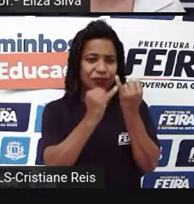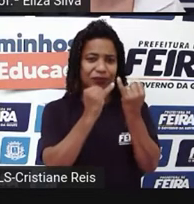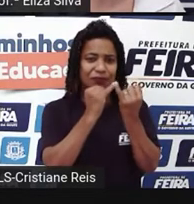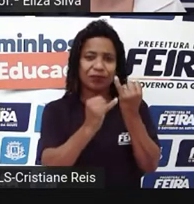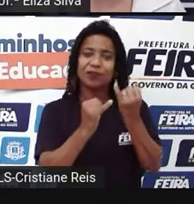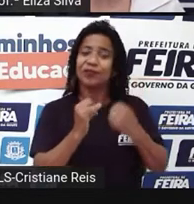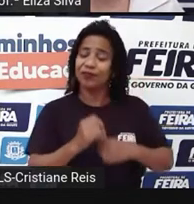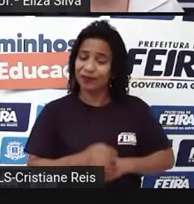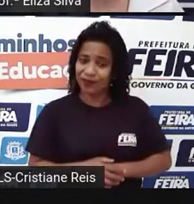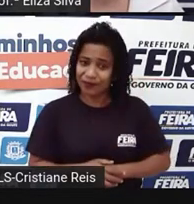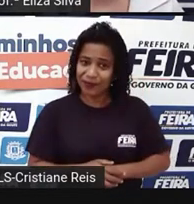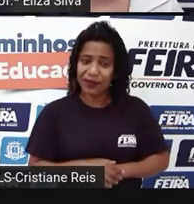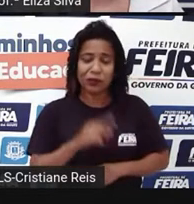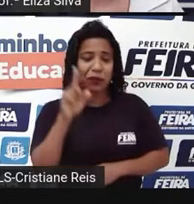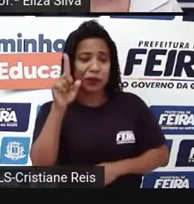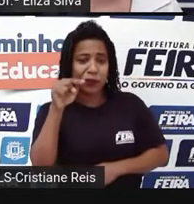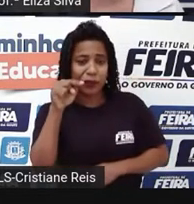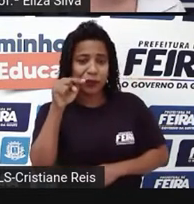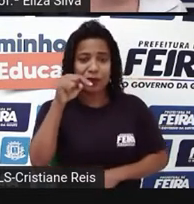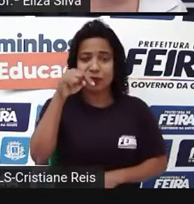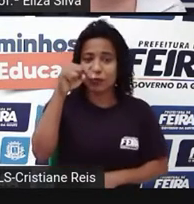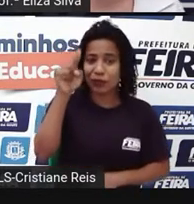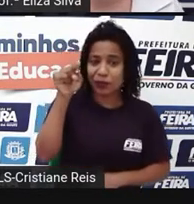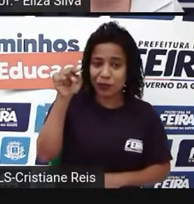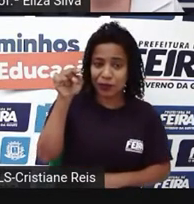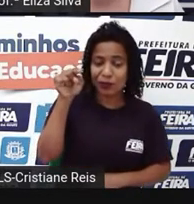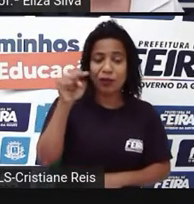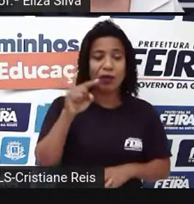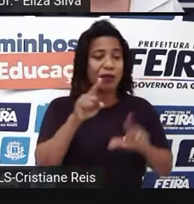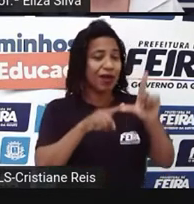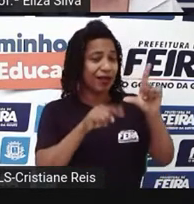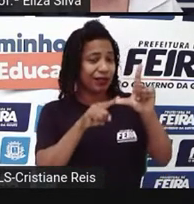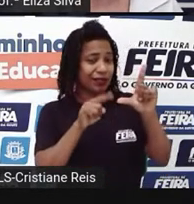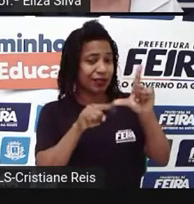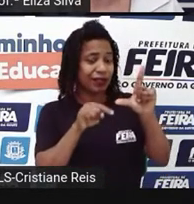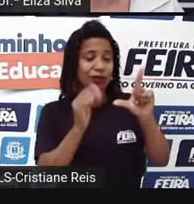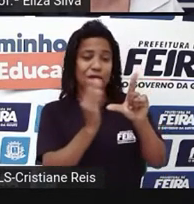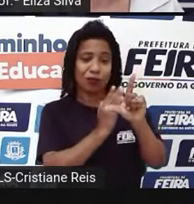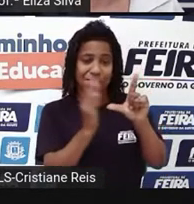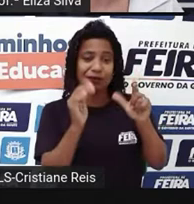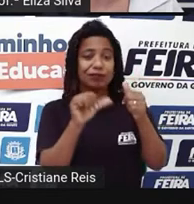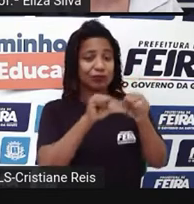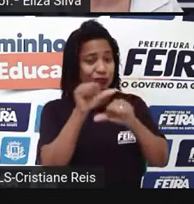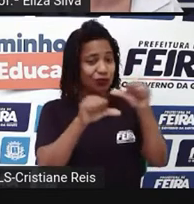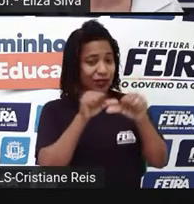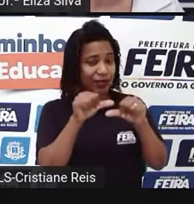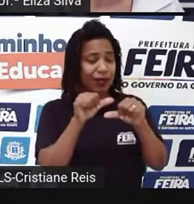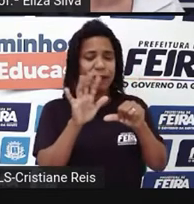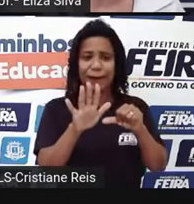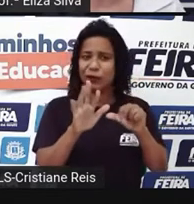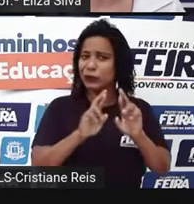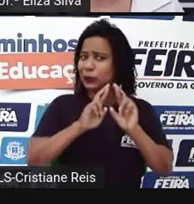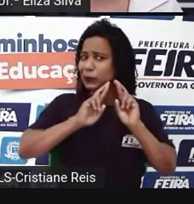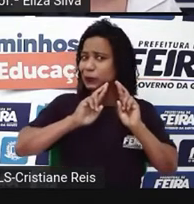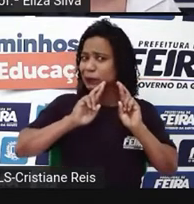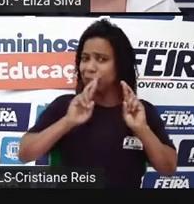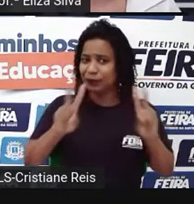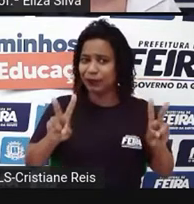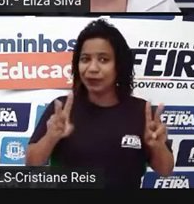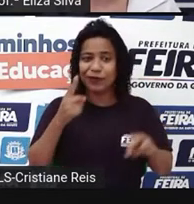uma alteração de um acento ou de uma letra ou outra. Já existem outros que são bem diferentes, né?